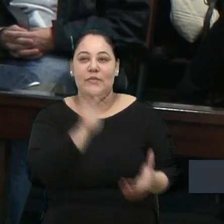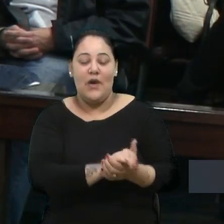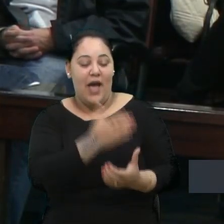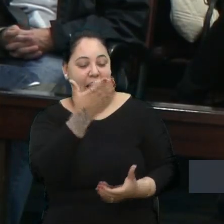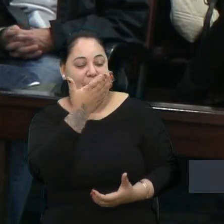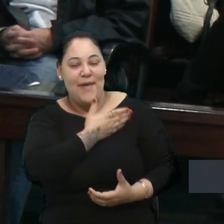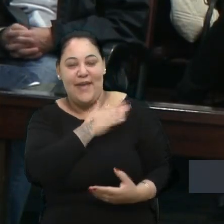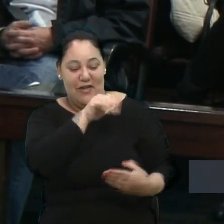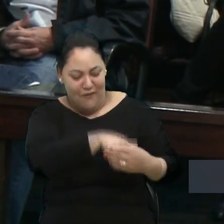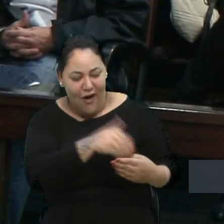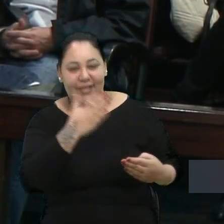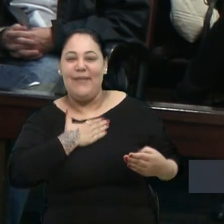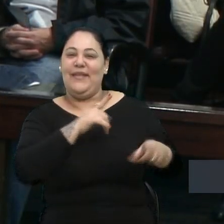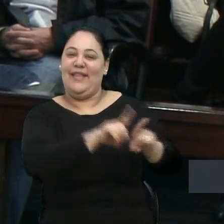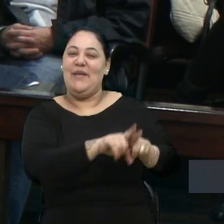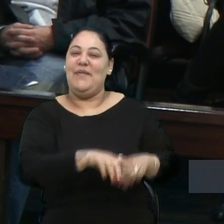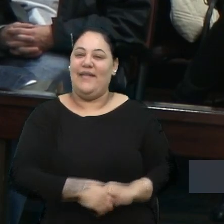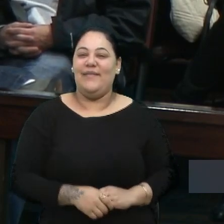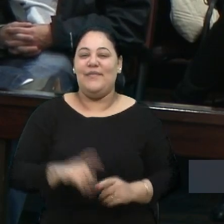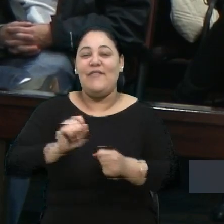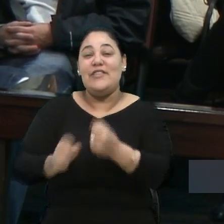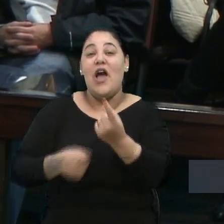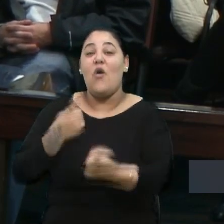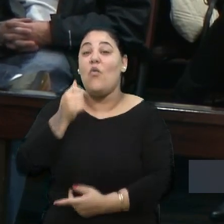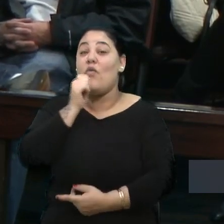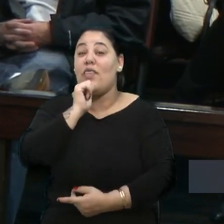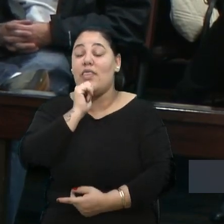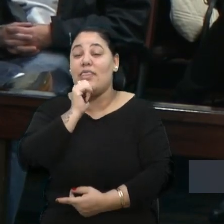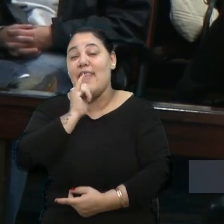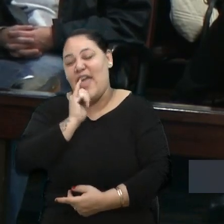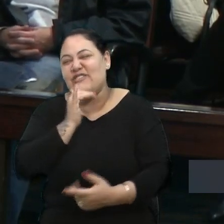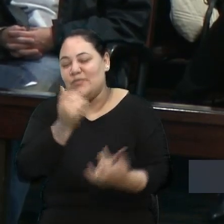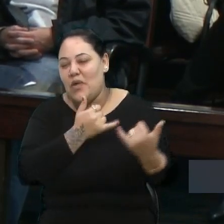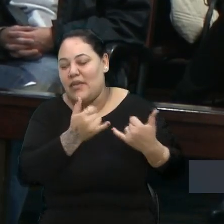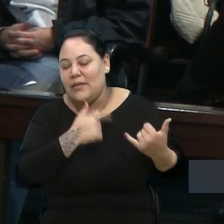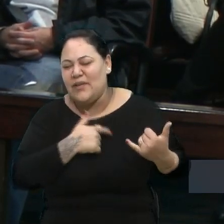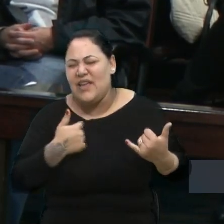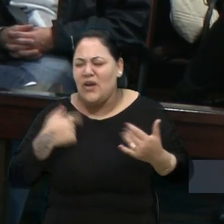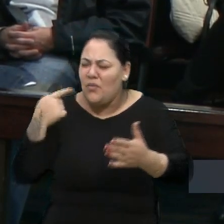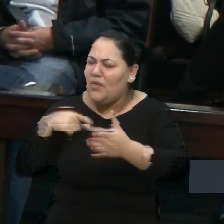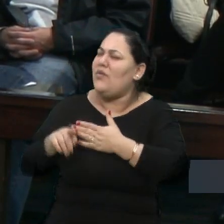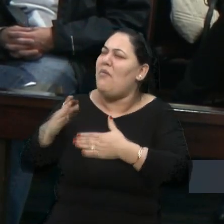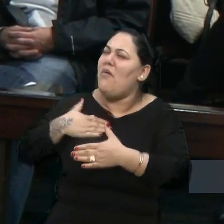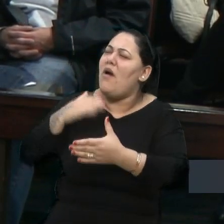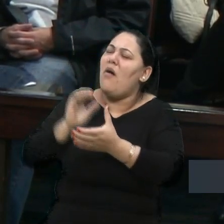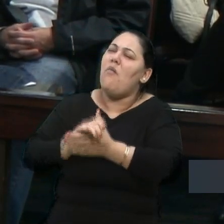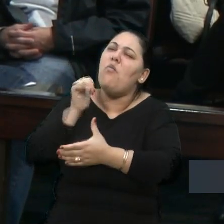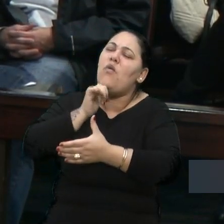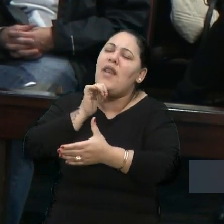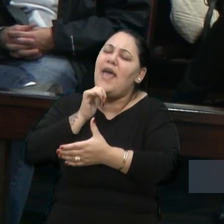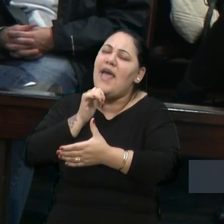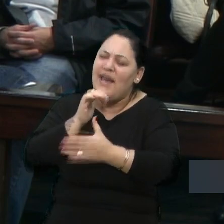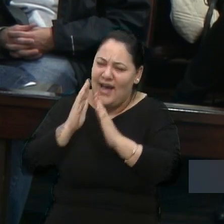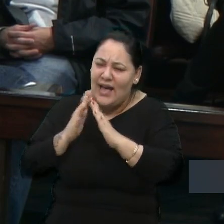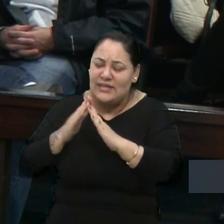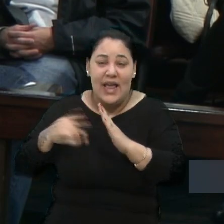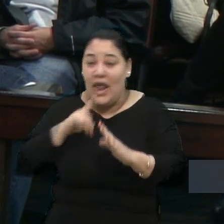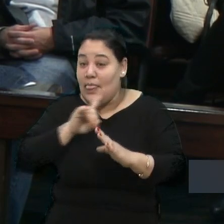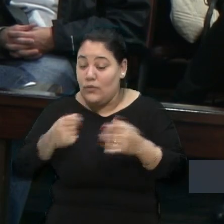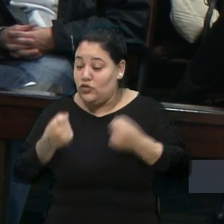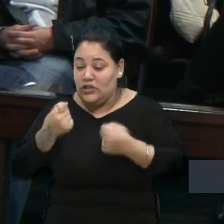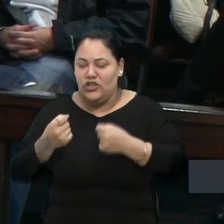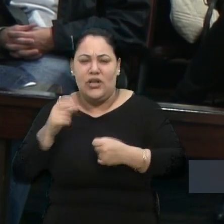enquanto, para fazer alguns testes, né? E eu justamente esses dias perguntei para ela, porque ela não dirige, ela caminha muito pela cidade, ela anda